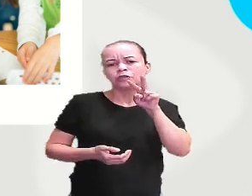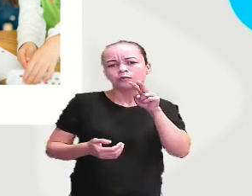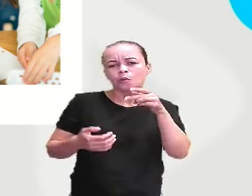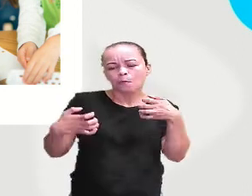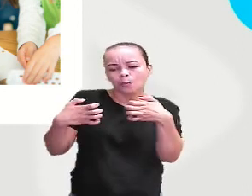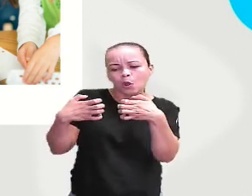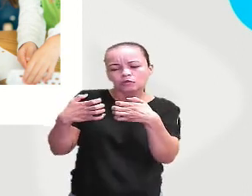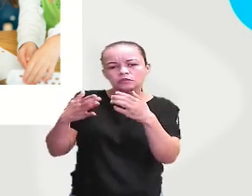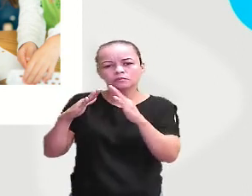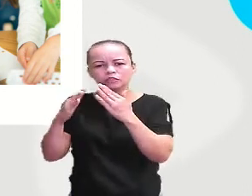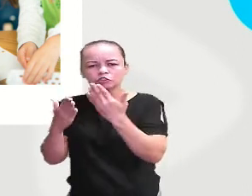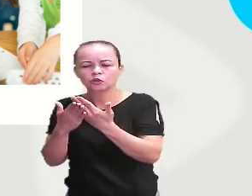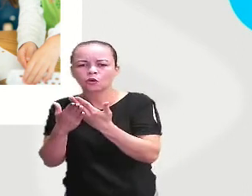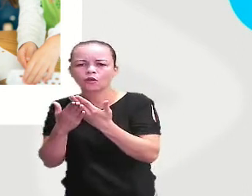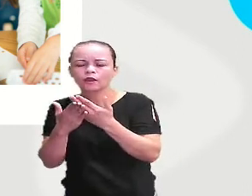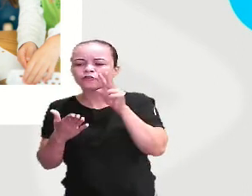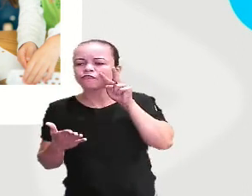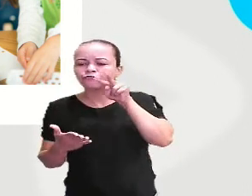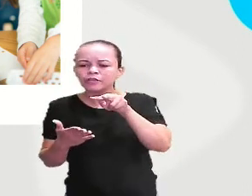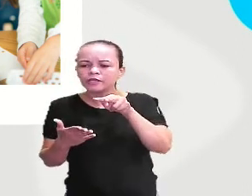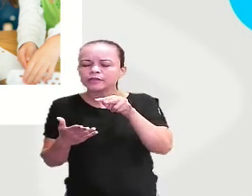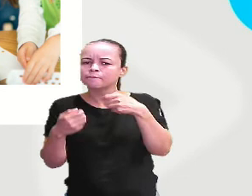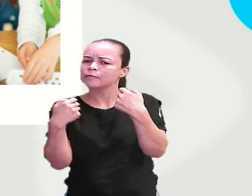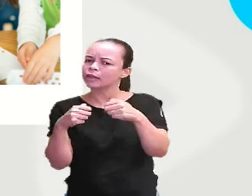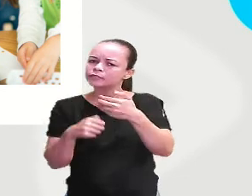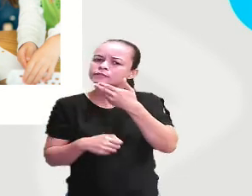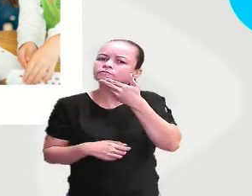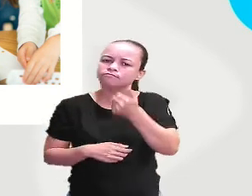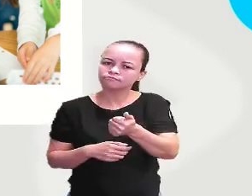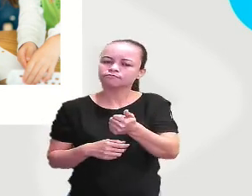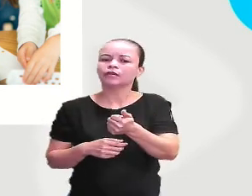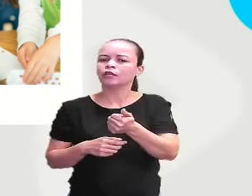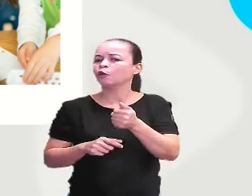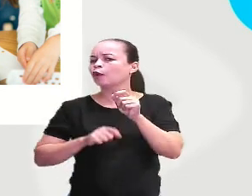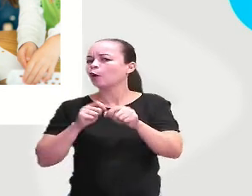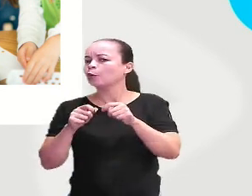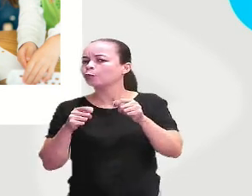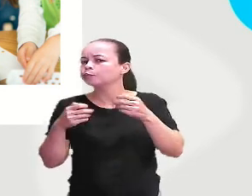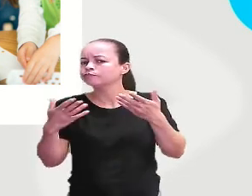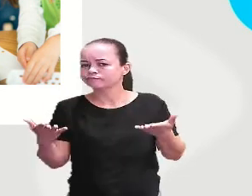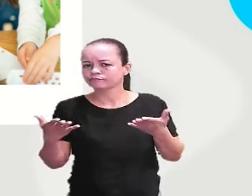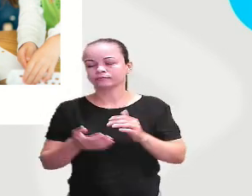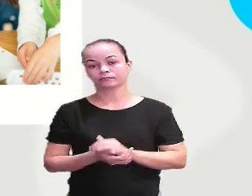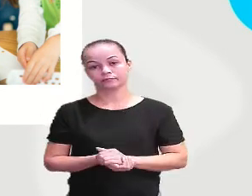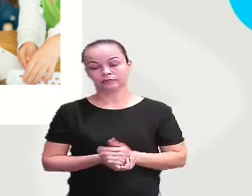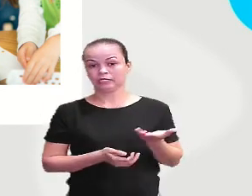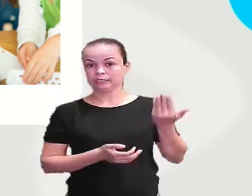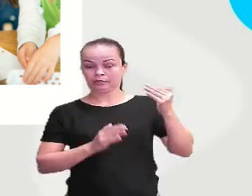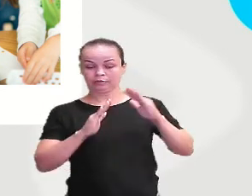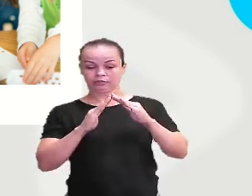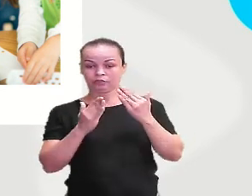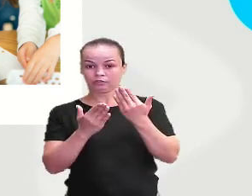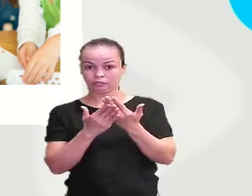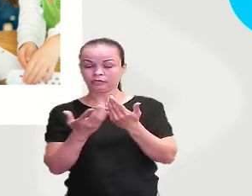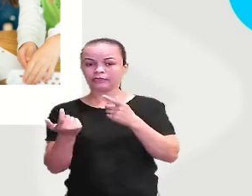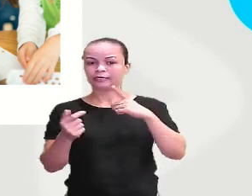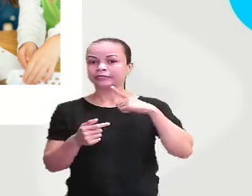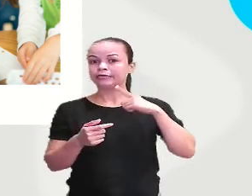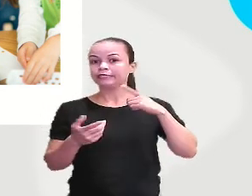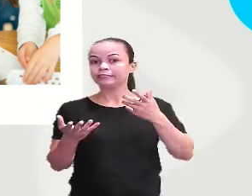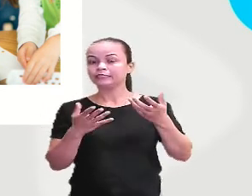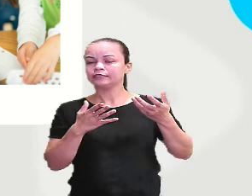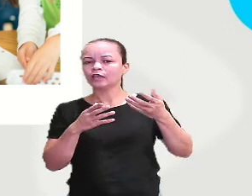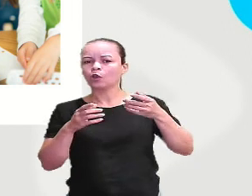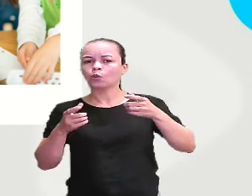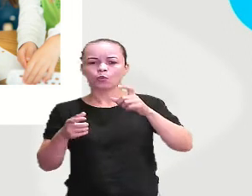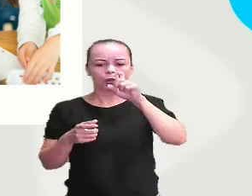precisa melhorar? O que foi? Eu lembro que eu tinha uma escola antigamente, que agora isso já não existe mais, que existia lixões dentro,